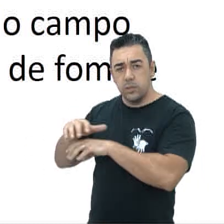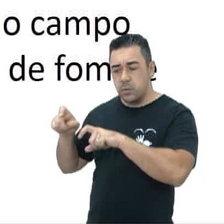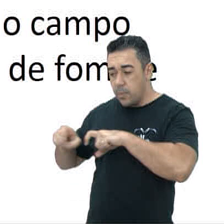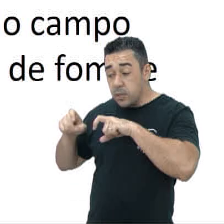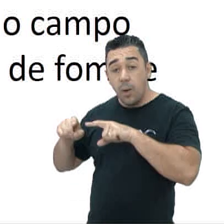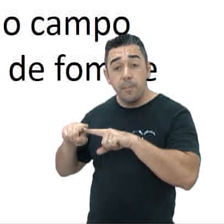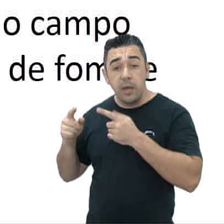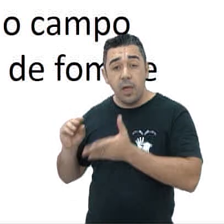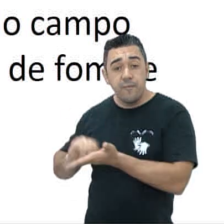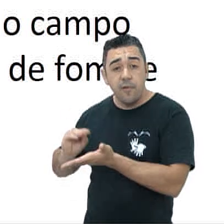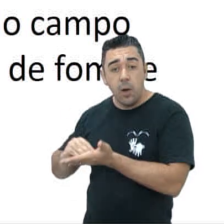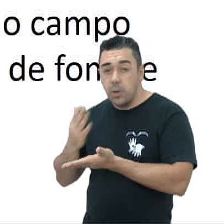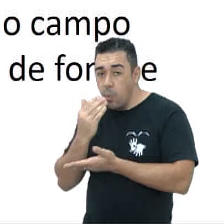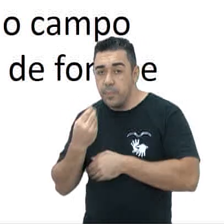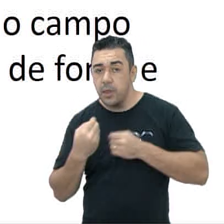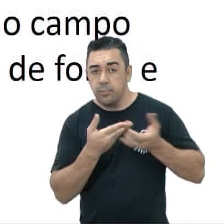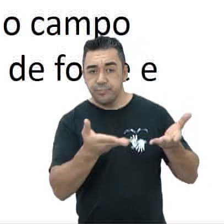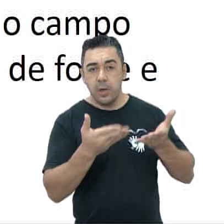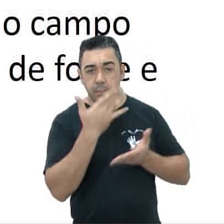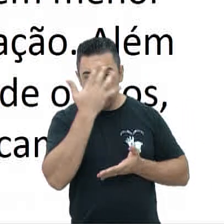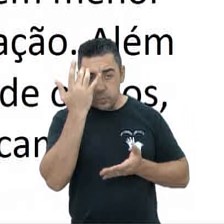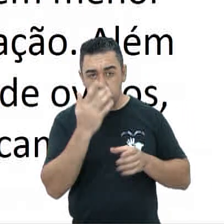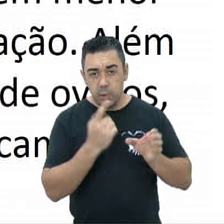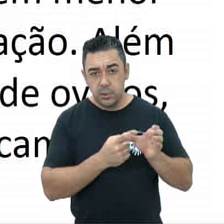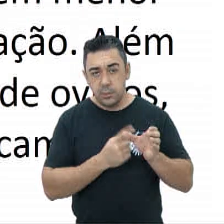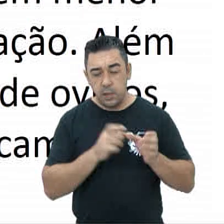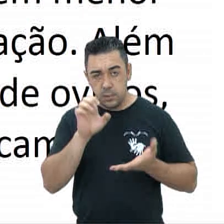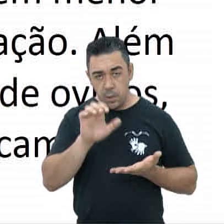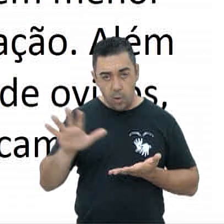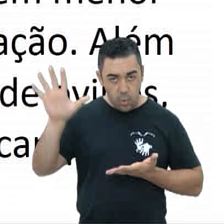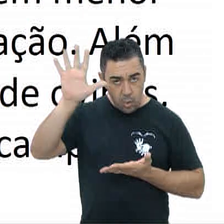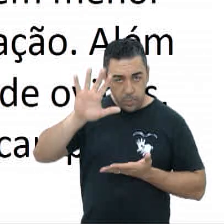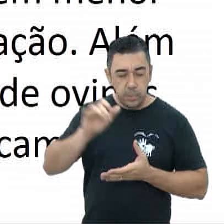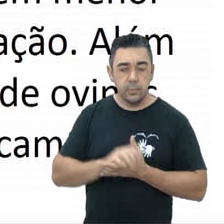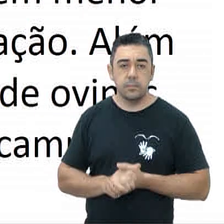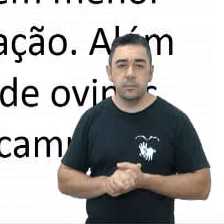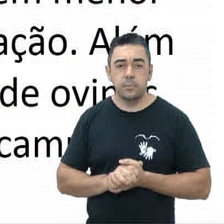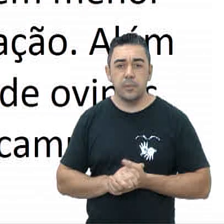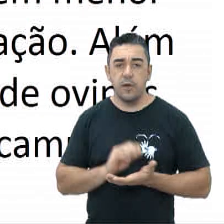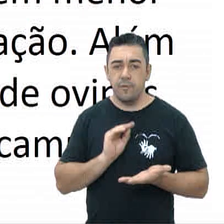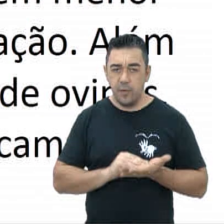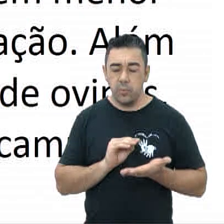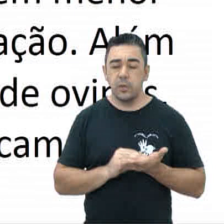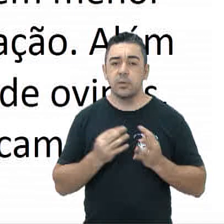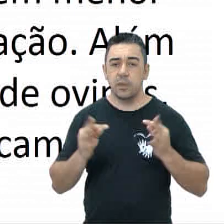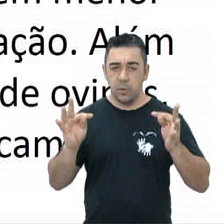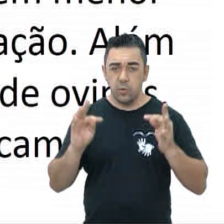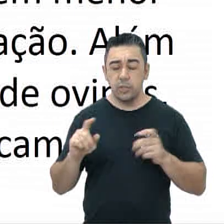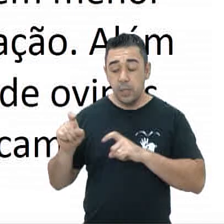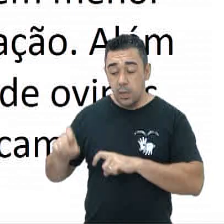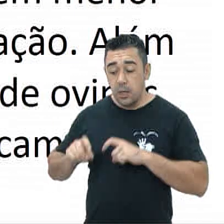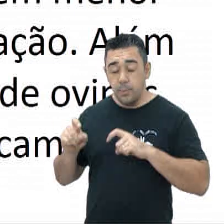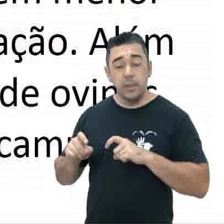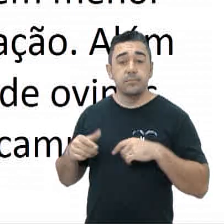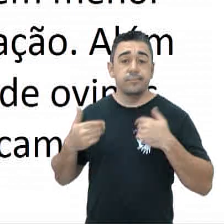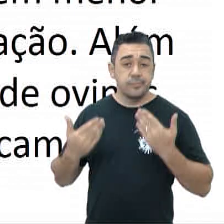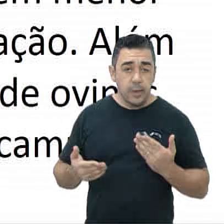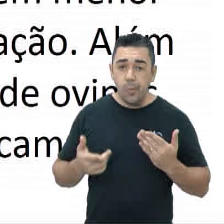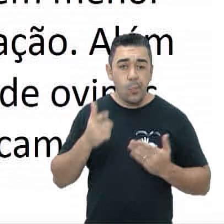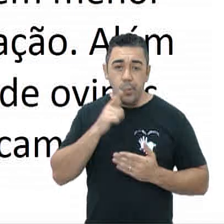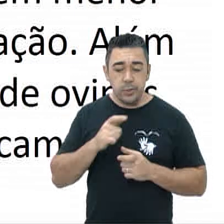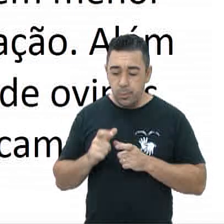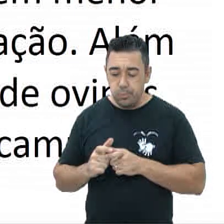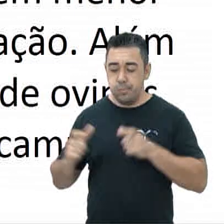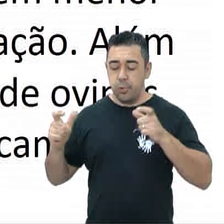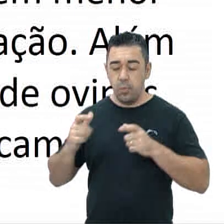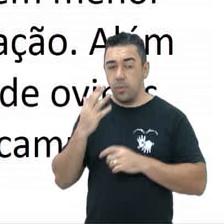para a quantidade de pessoas que haviam na Europa. Tá? A falta de tecnologia no campo não permitia uma superprodução